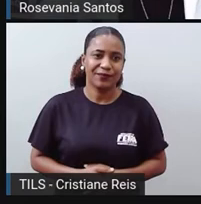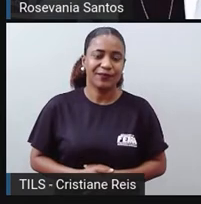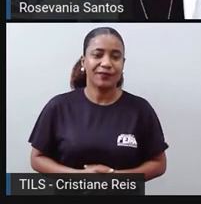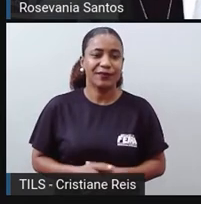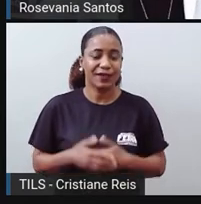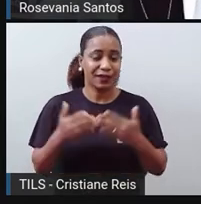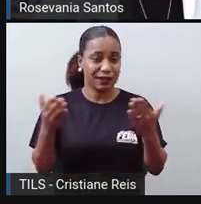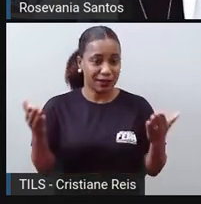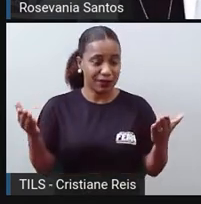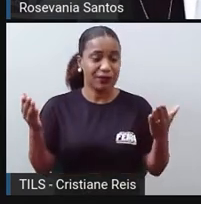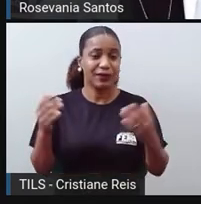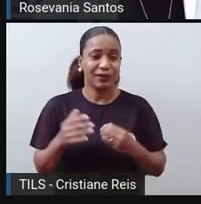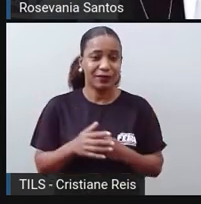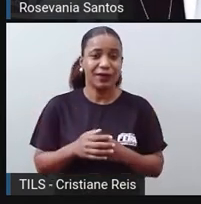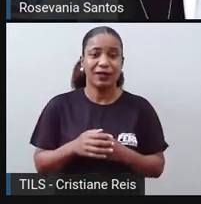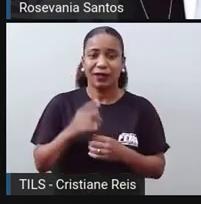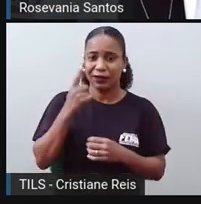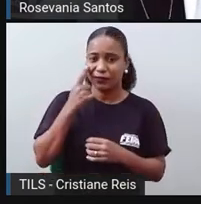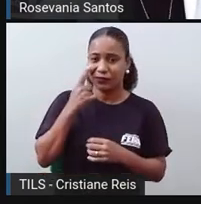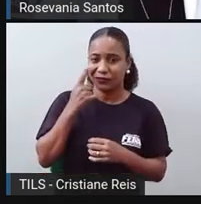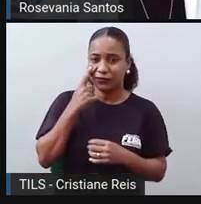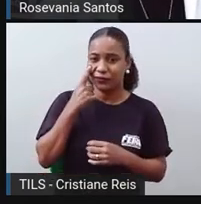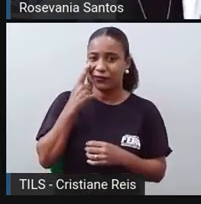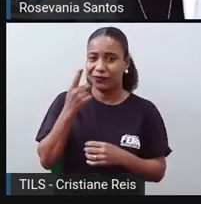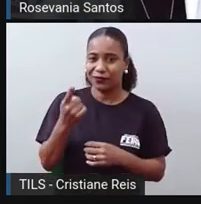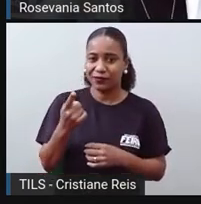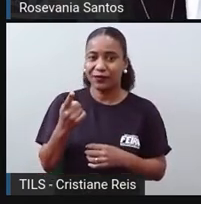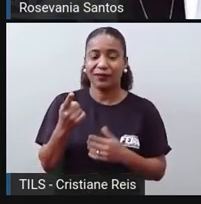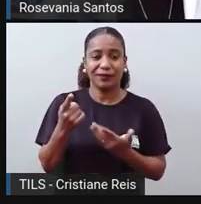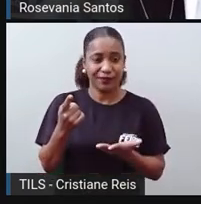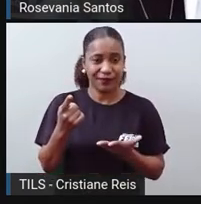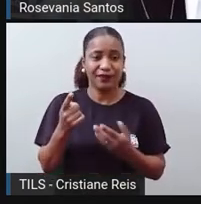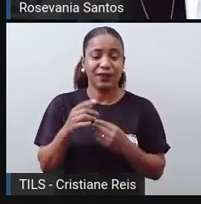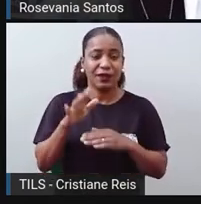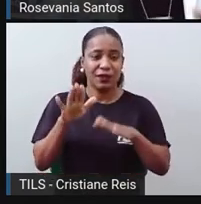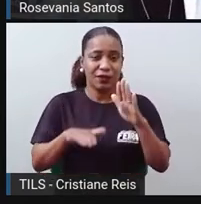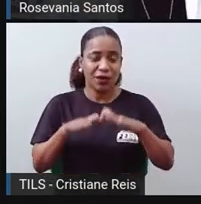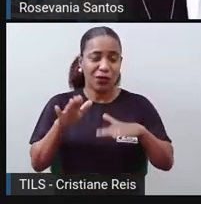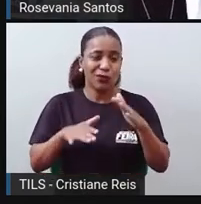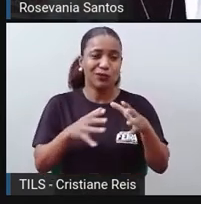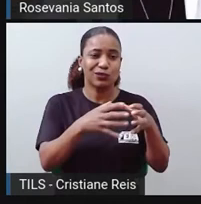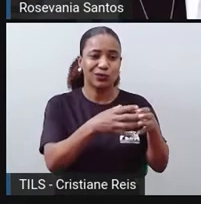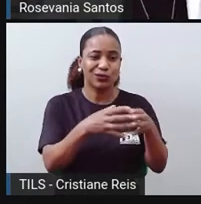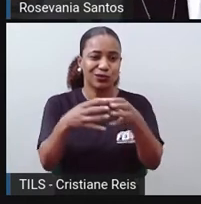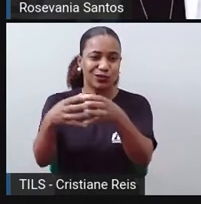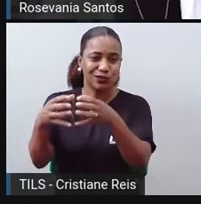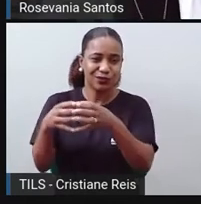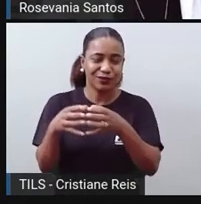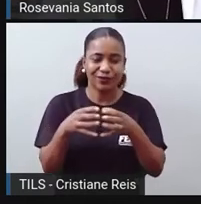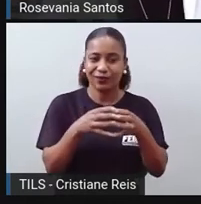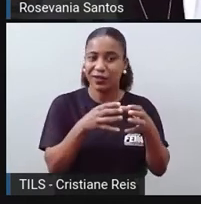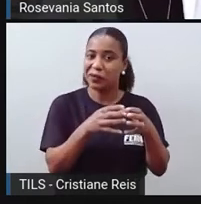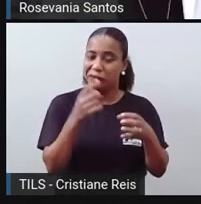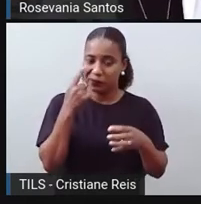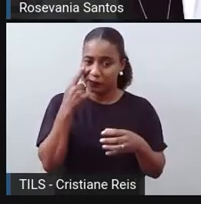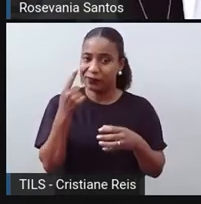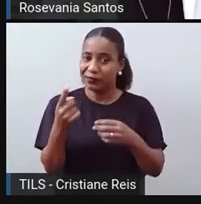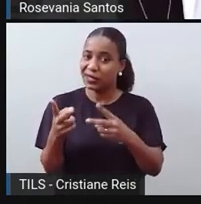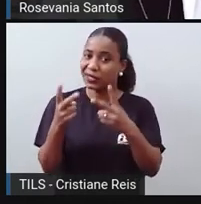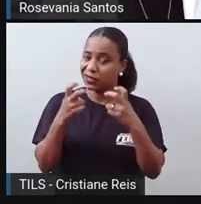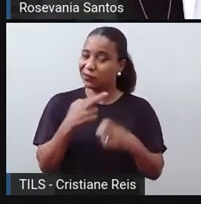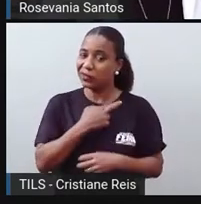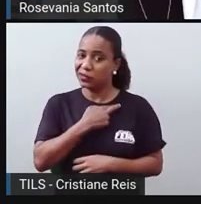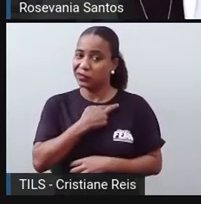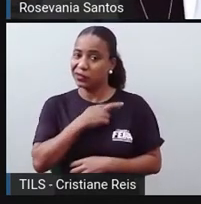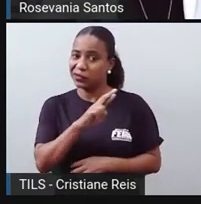difundem mesmo, chamando a atenção, às vezes, né, alguns grupos, no extremismo ali, né, de que